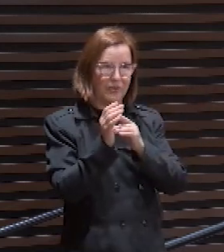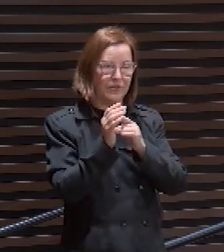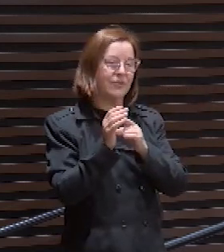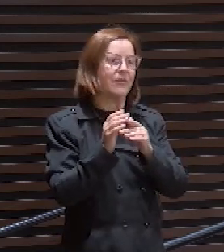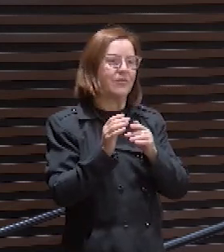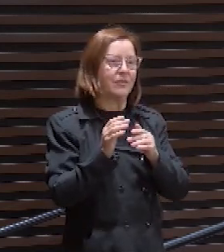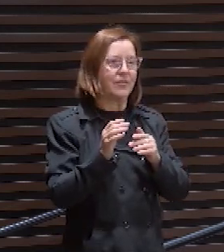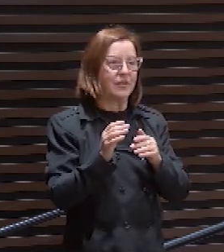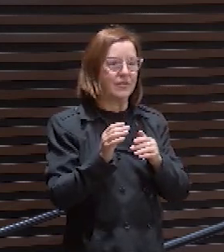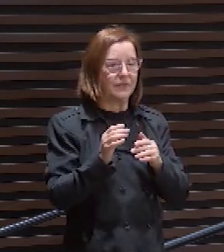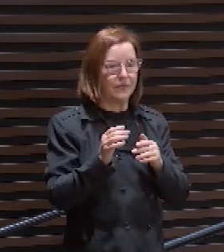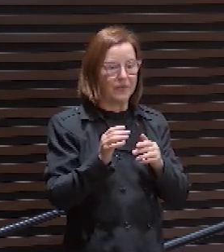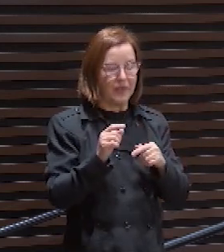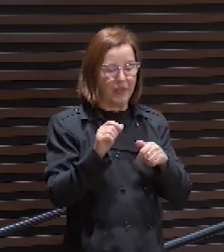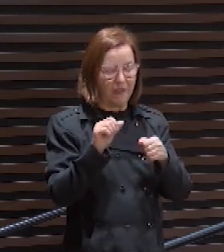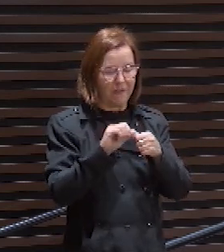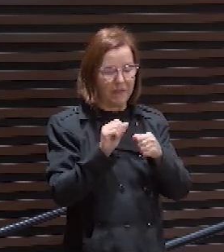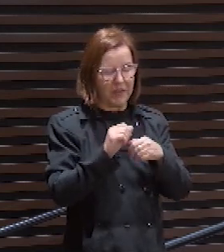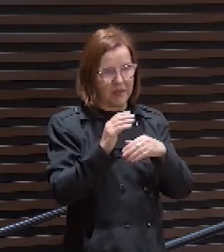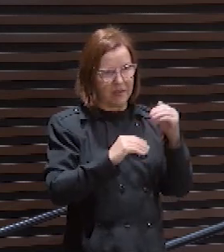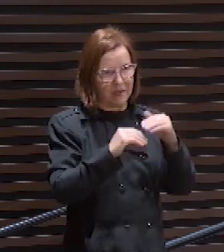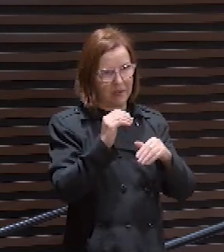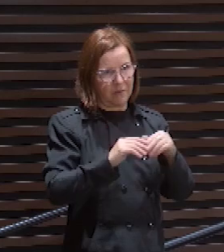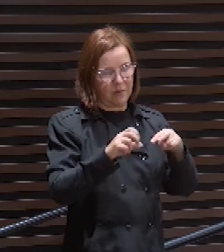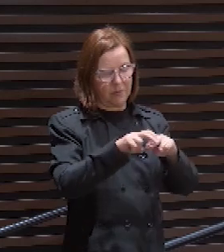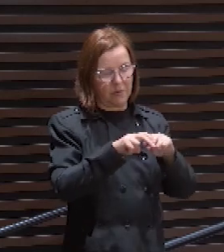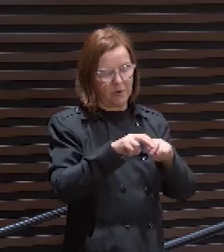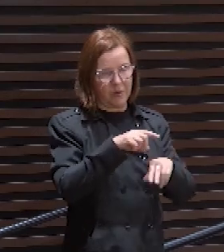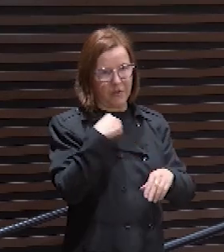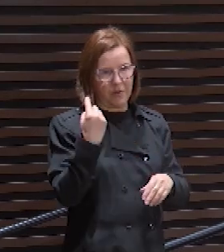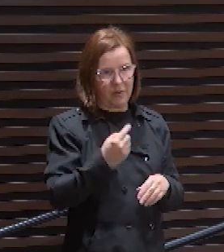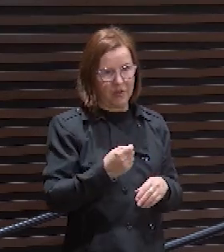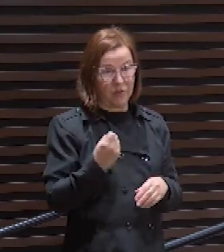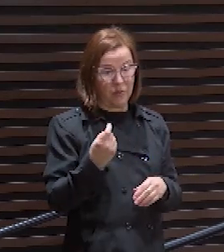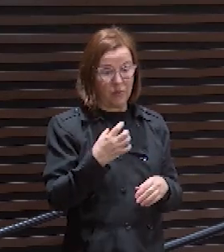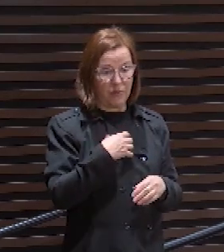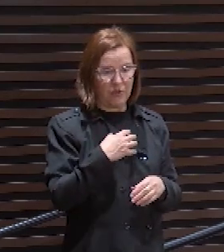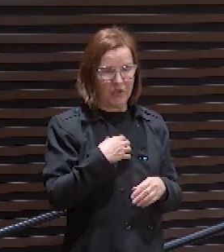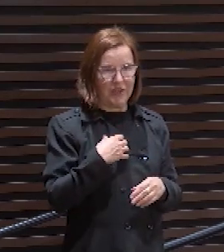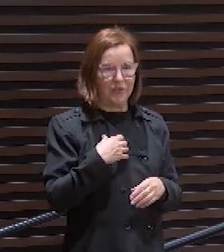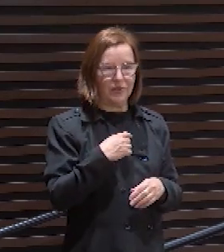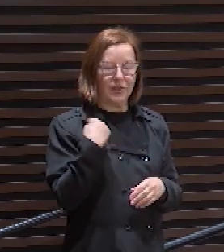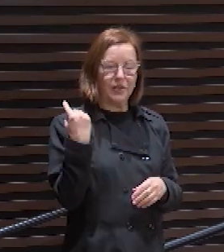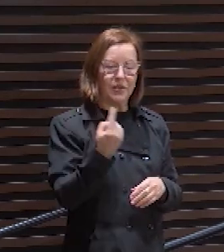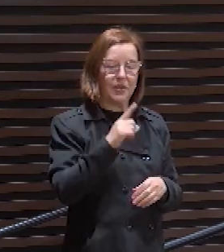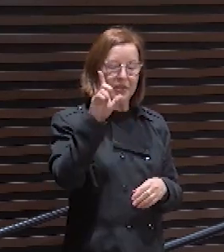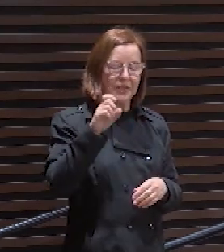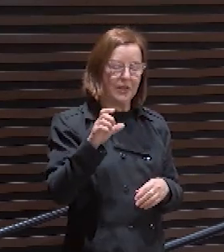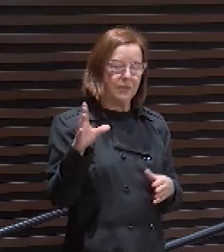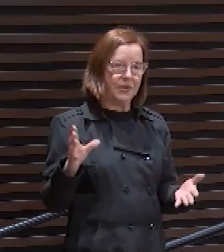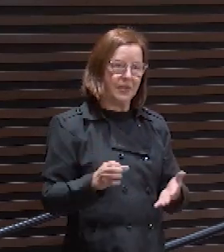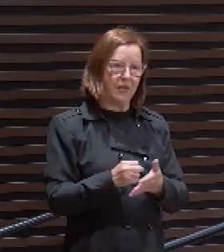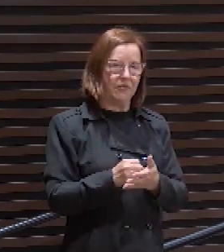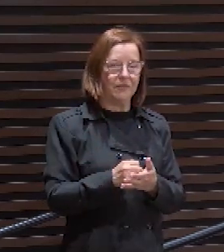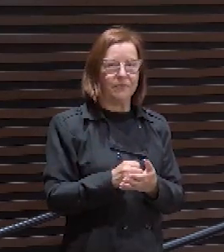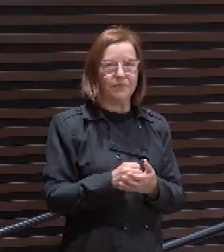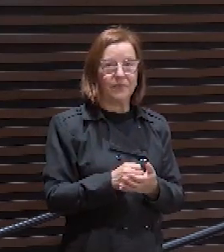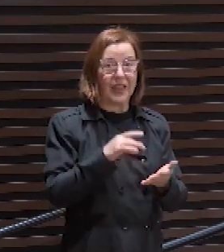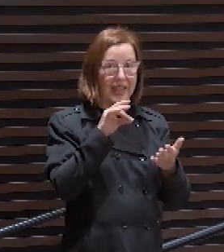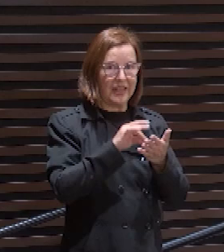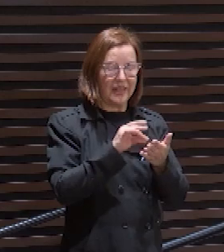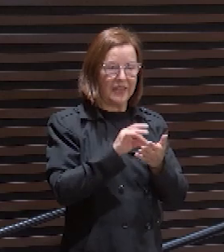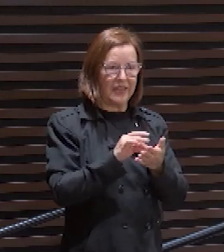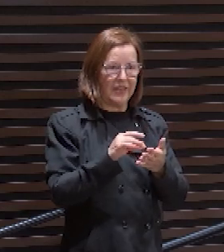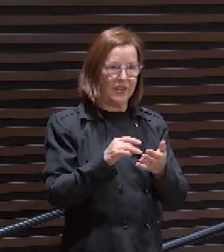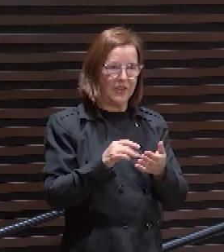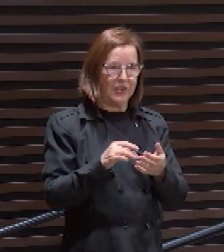ser salvos. Vemos agora, irmãos, sobre como que a realidade de estar no reino de Deus, a realidade de você